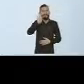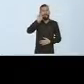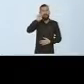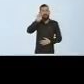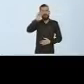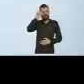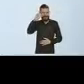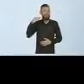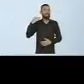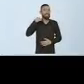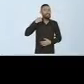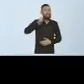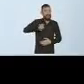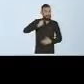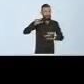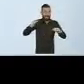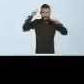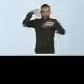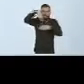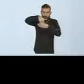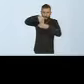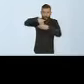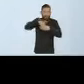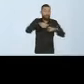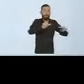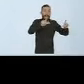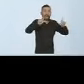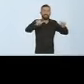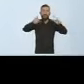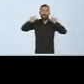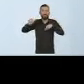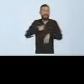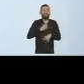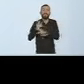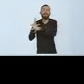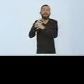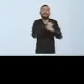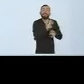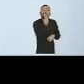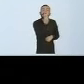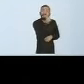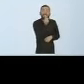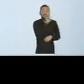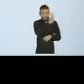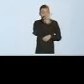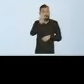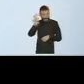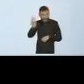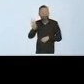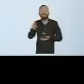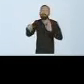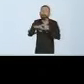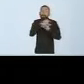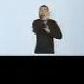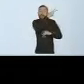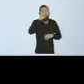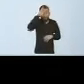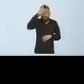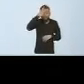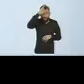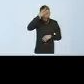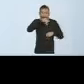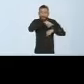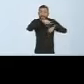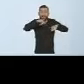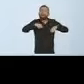O Tribunal Superior Eleitoral acaba de mandar retirar 36 páginas da internet e do Facebook Ligadas à campanha de